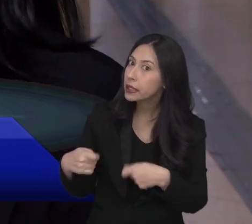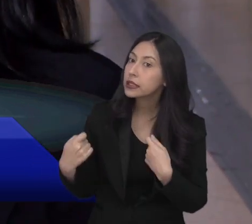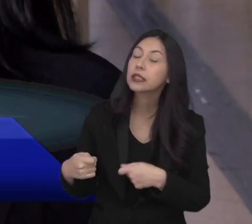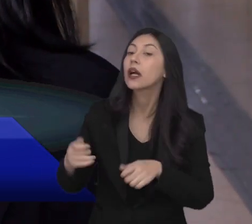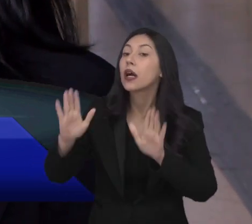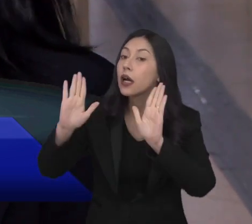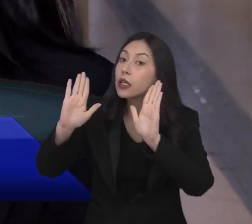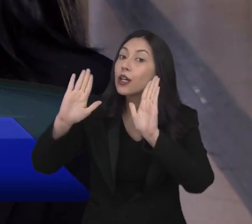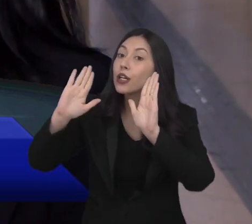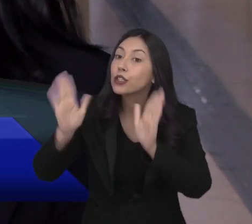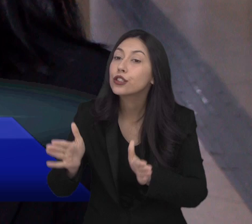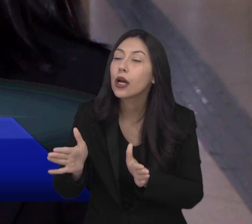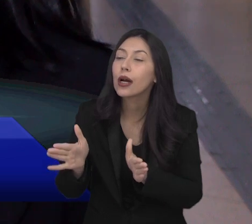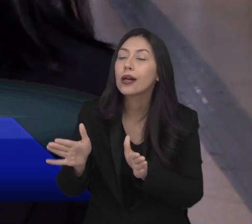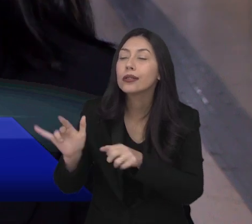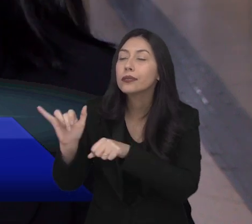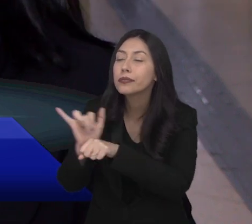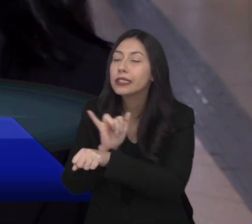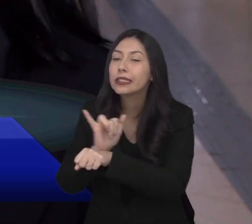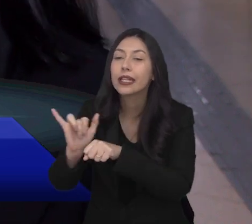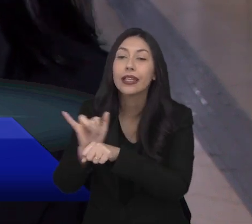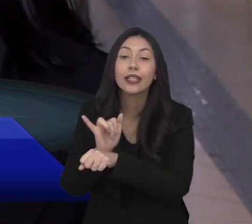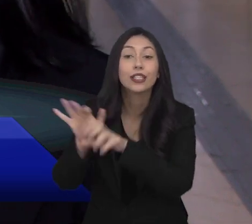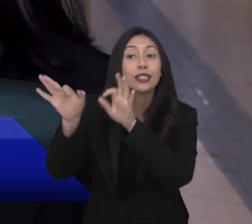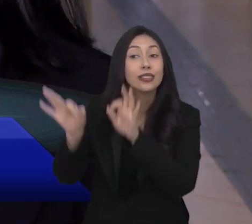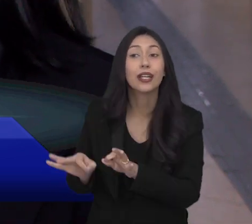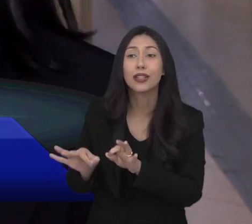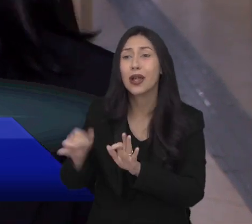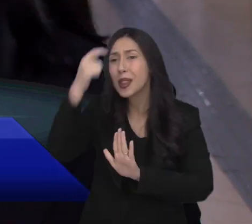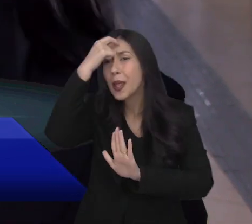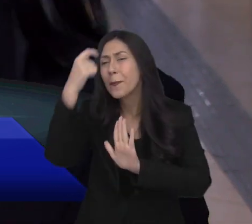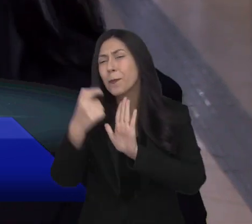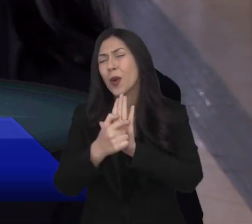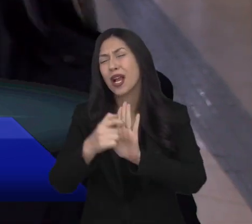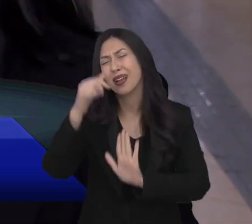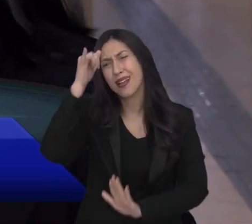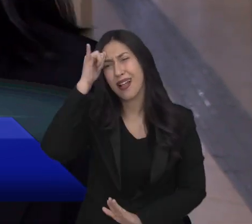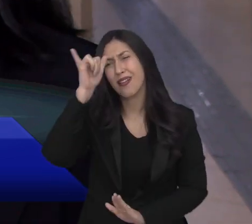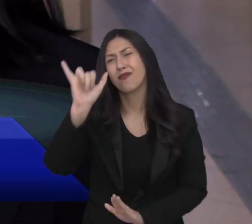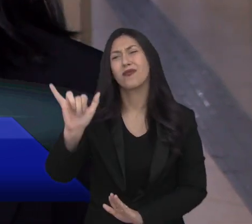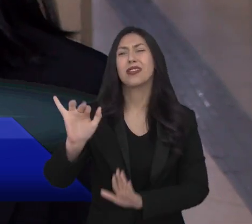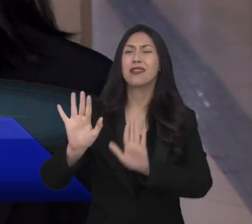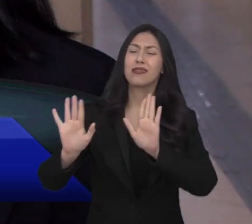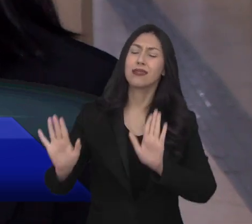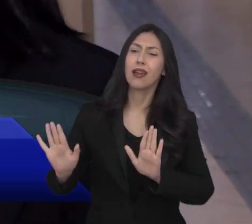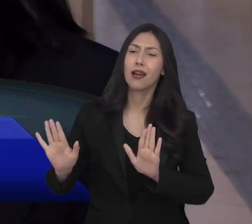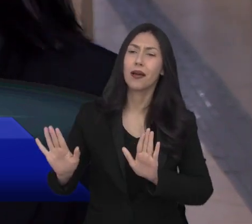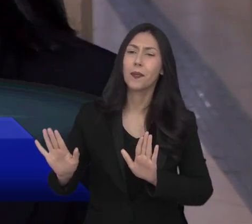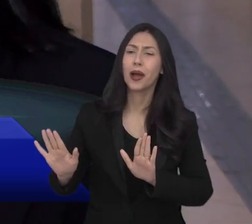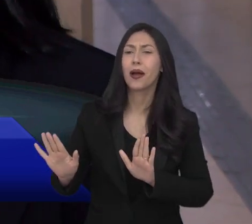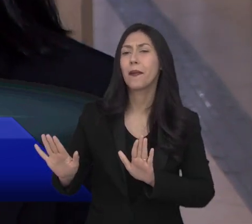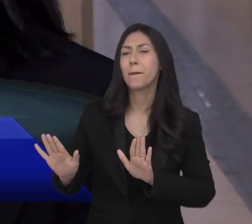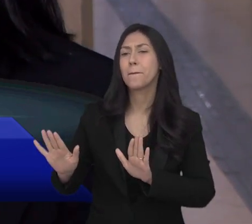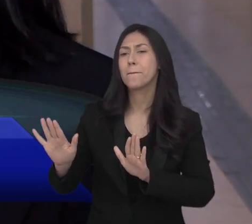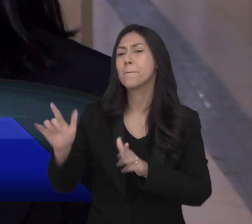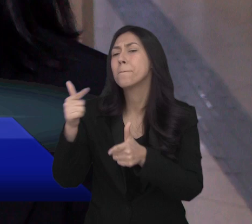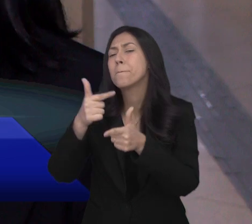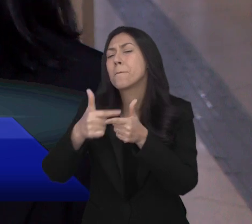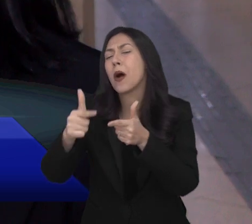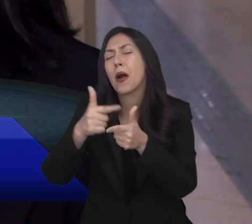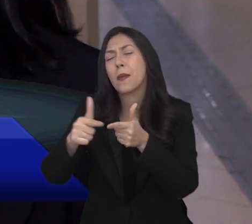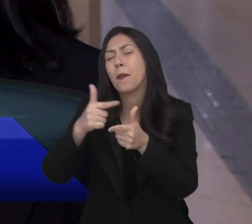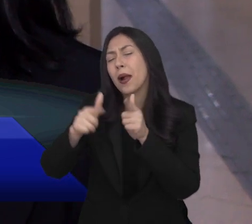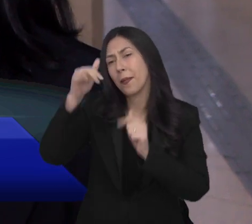estar buscando fazer de forma estratégica, evitar o uso de inteligência artificial que vá